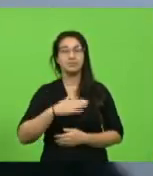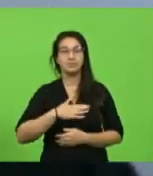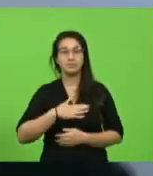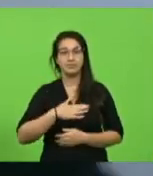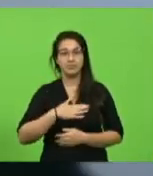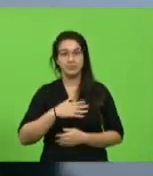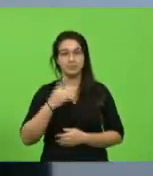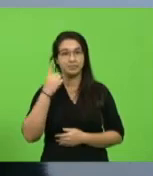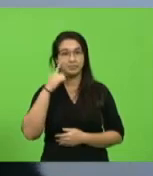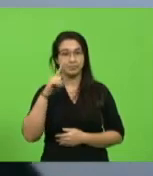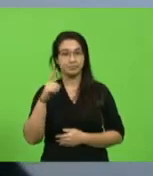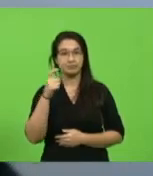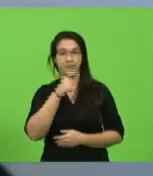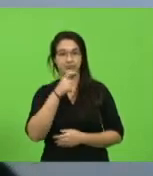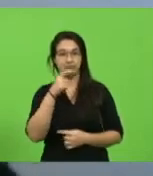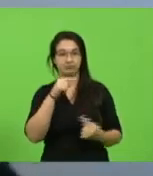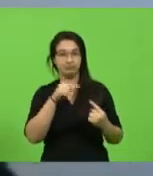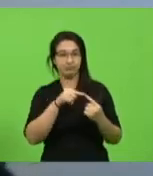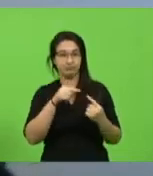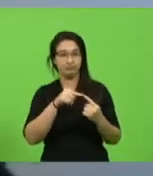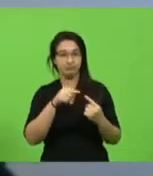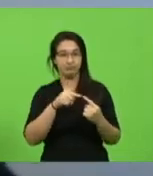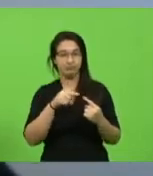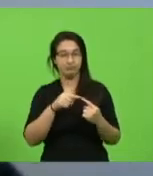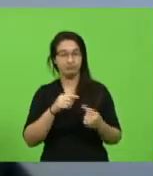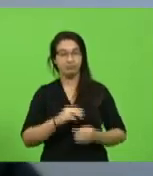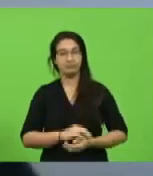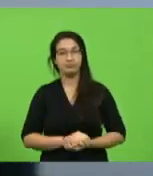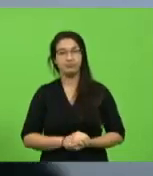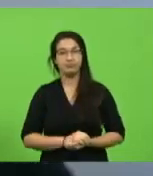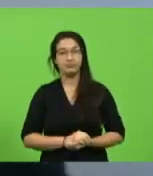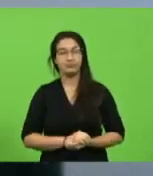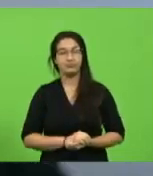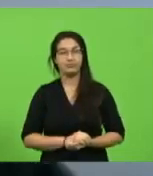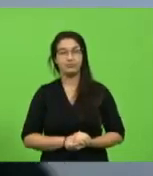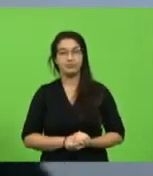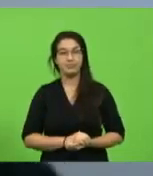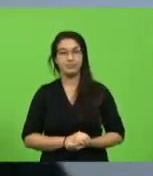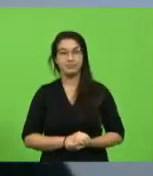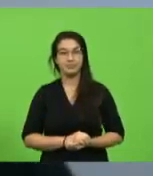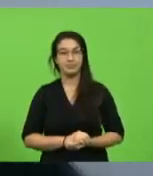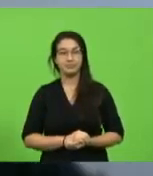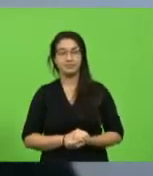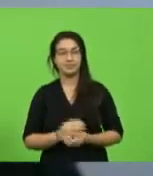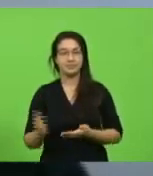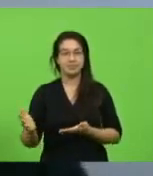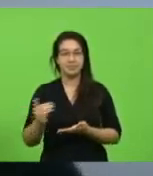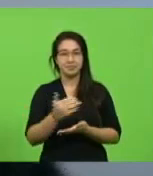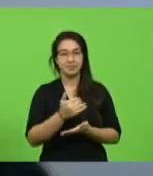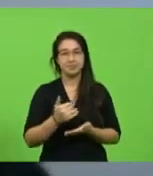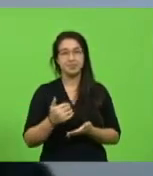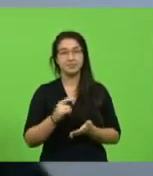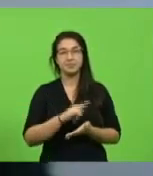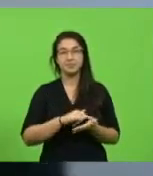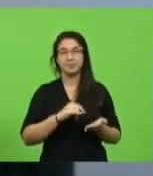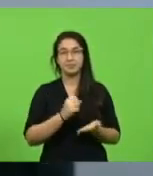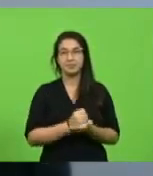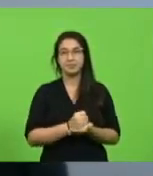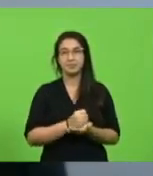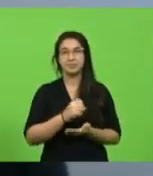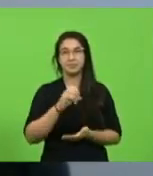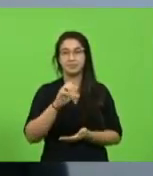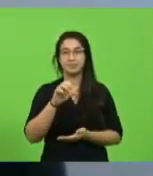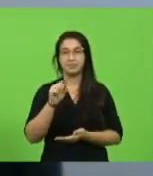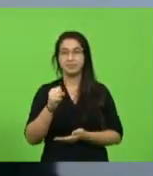bem ressaltou Bruno Carreirão, que me precedeu, conforme se extrai do documento SES 40851 de